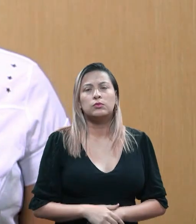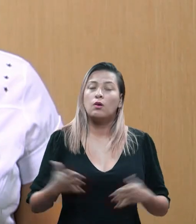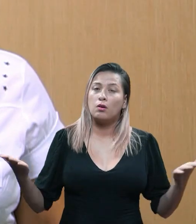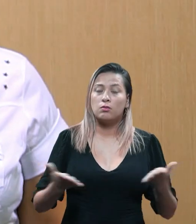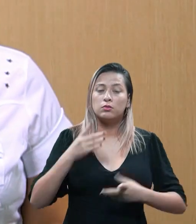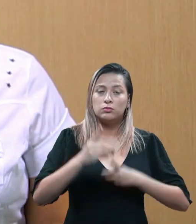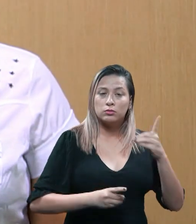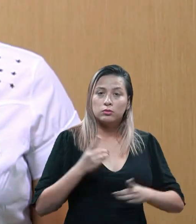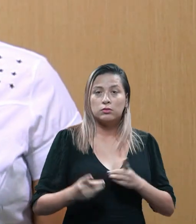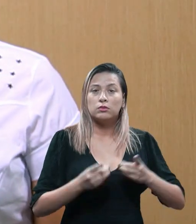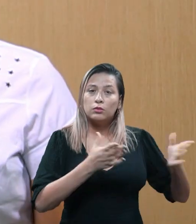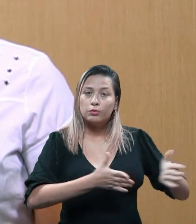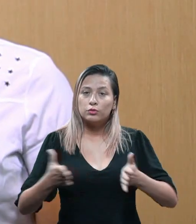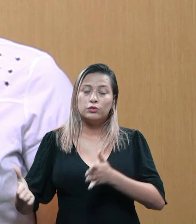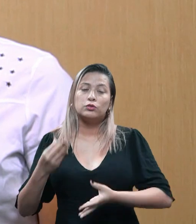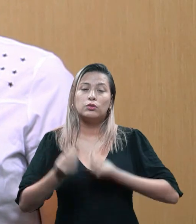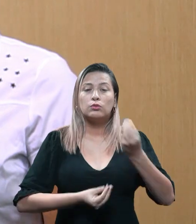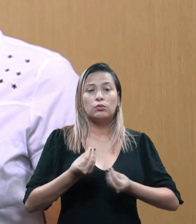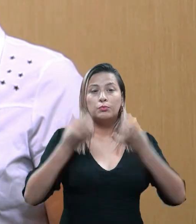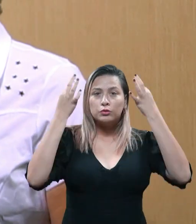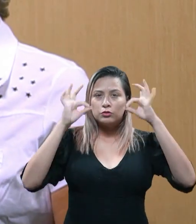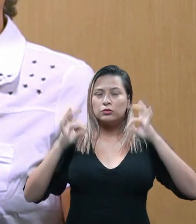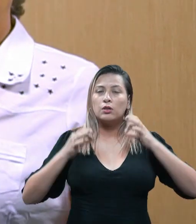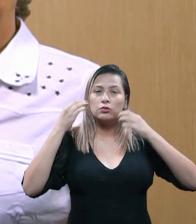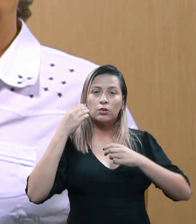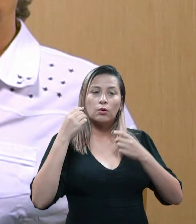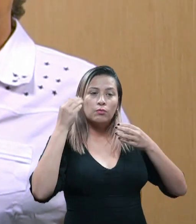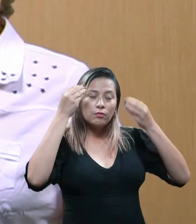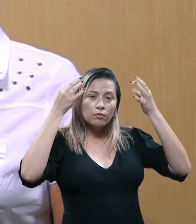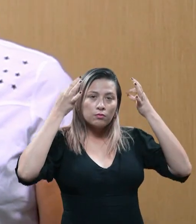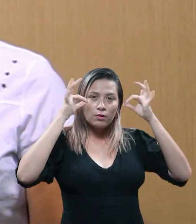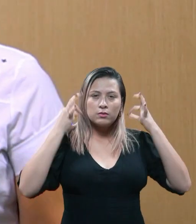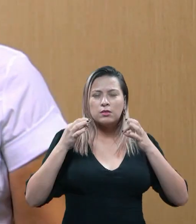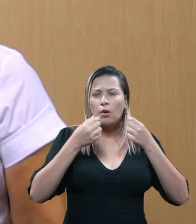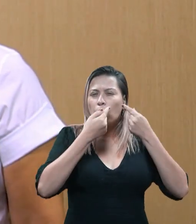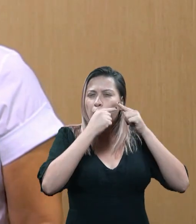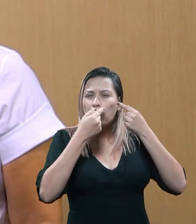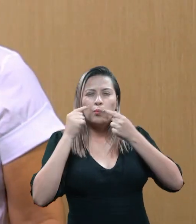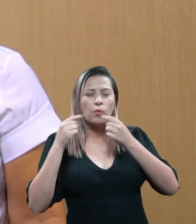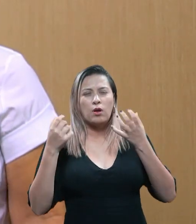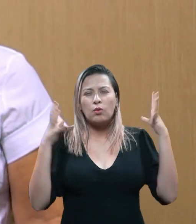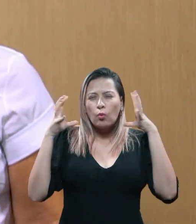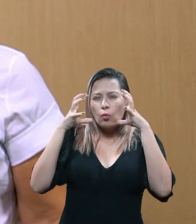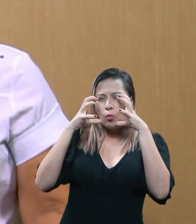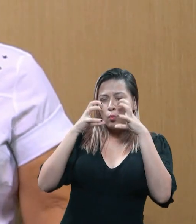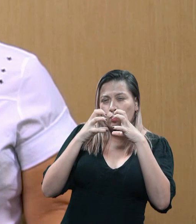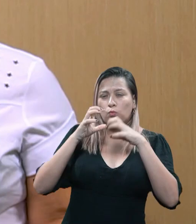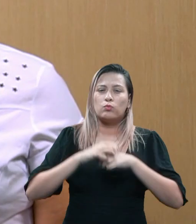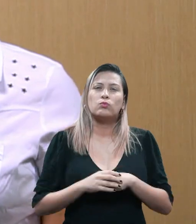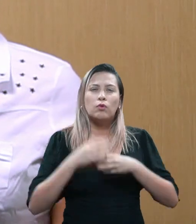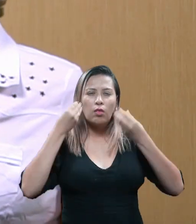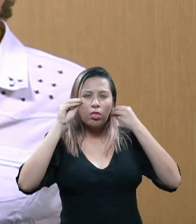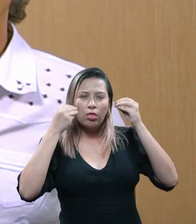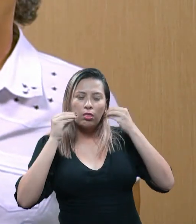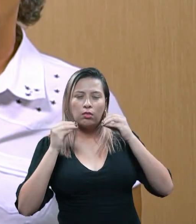eles foram assim distribuídos. Estética facial, tratamentos para acne, envelhecimento, rugas,